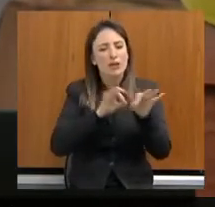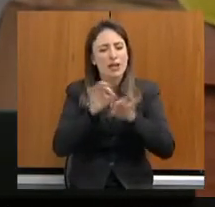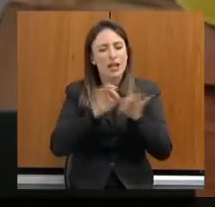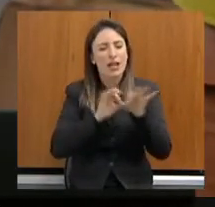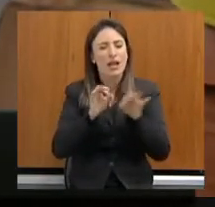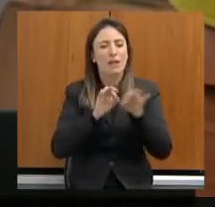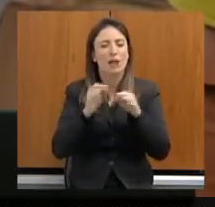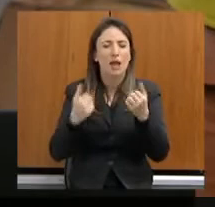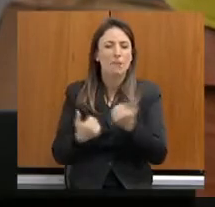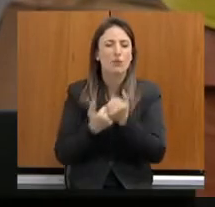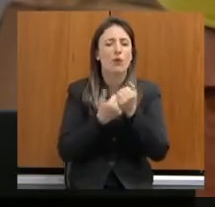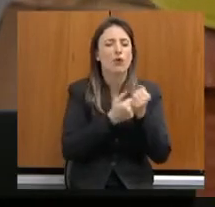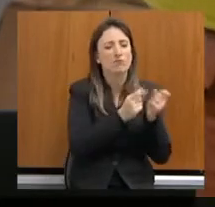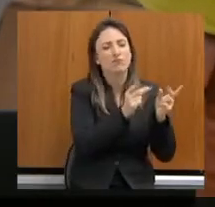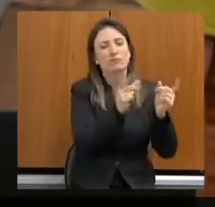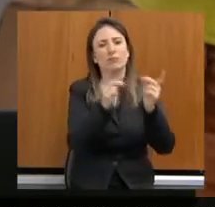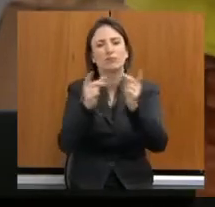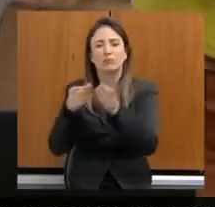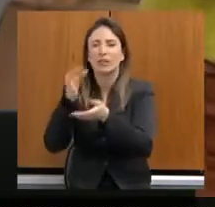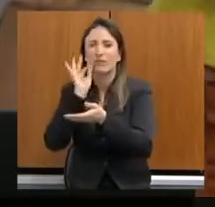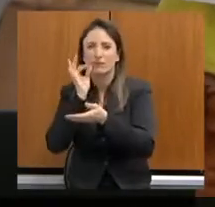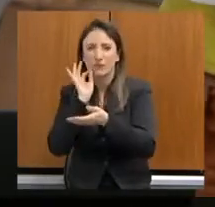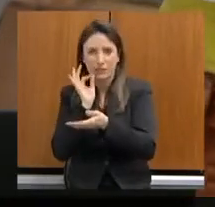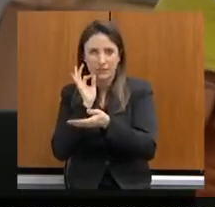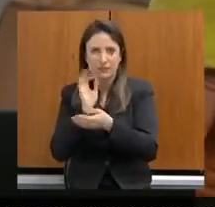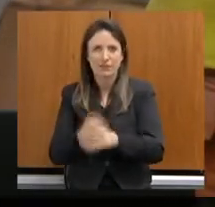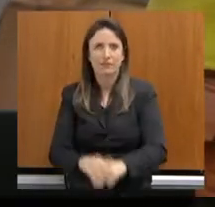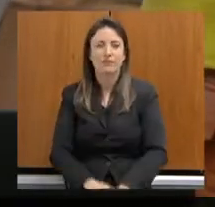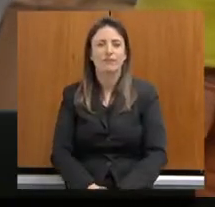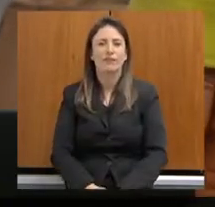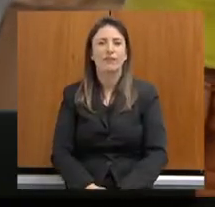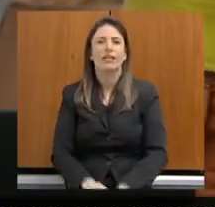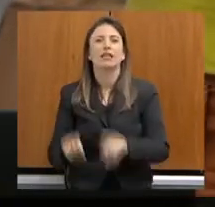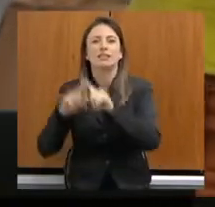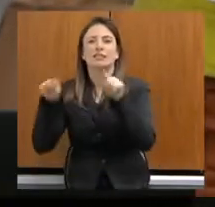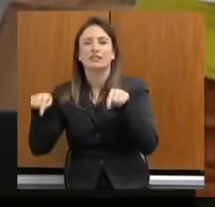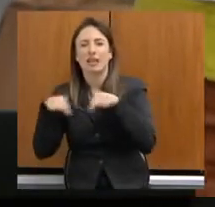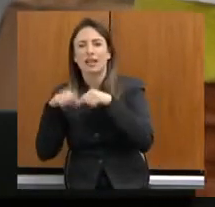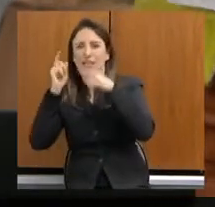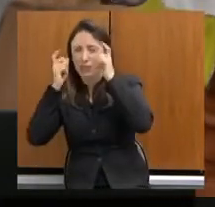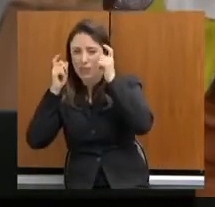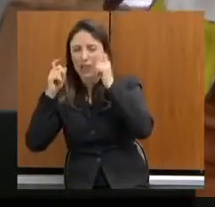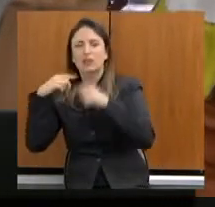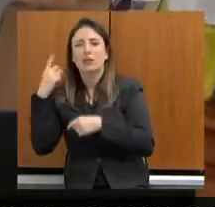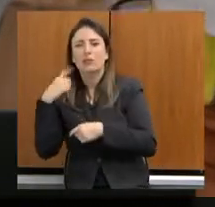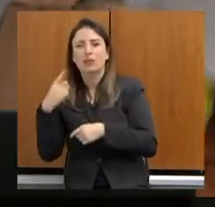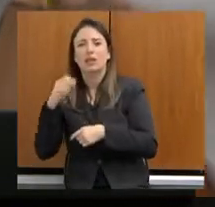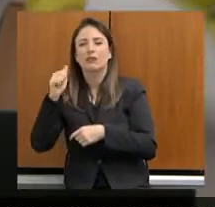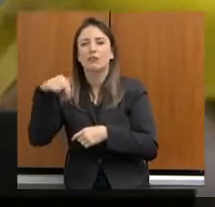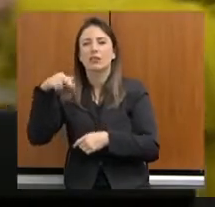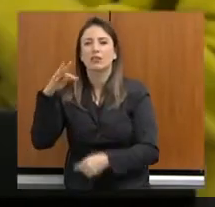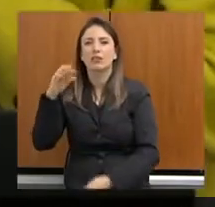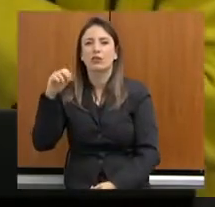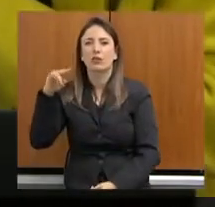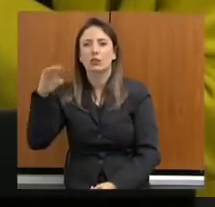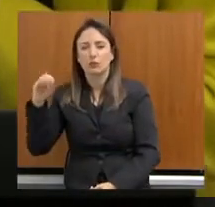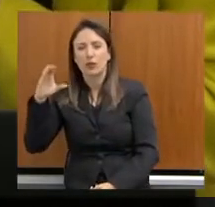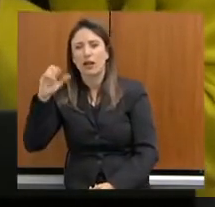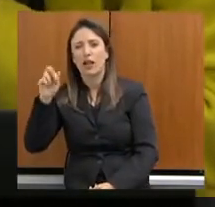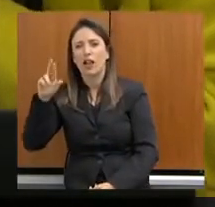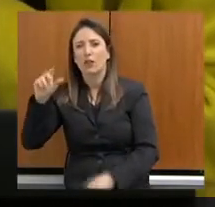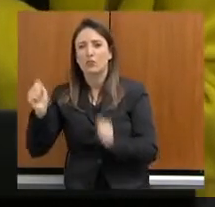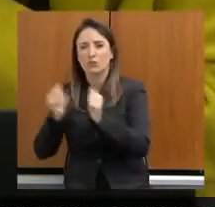do Café do Estado sala de reuniões Deputado Antonio Carlos Arantes e este presidente a